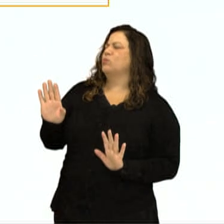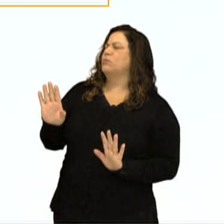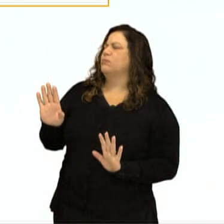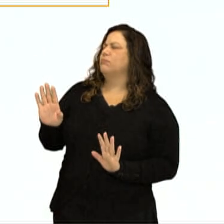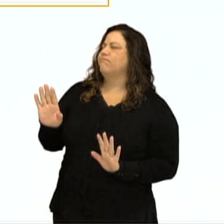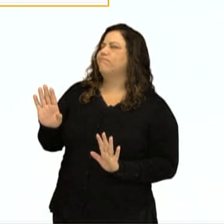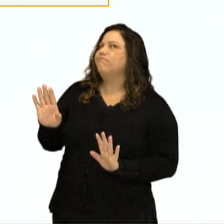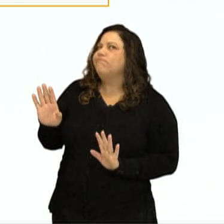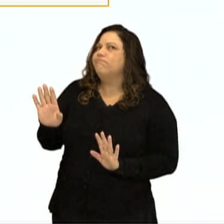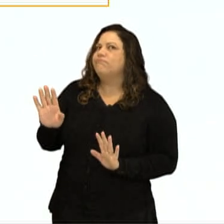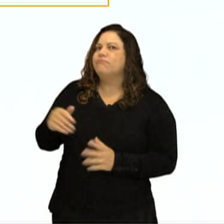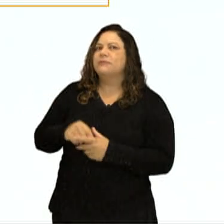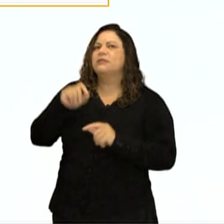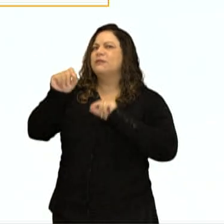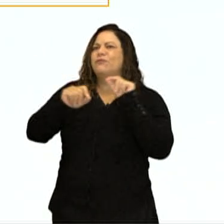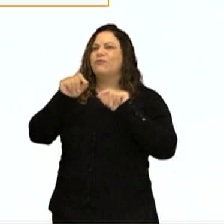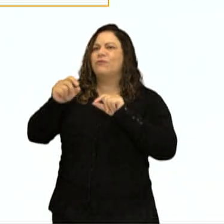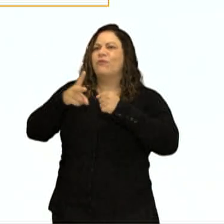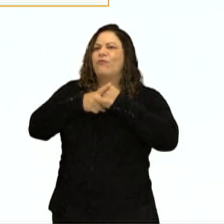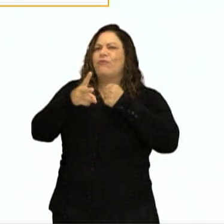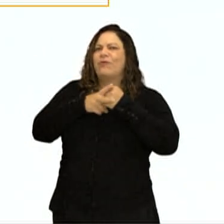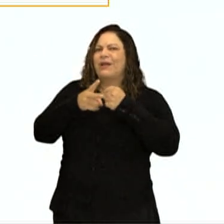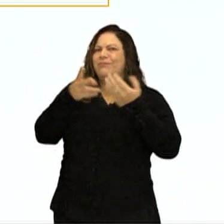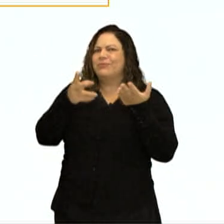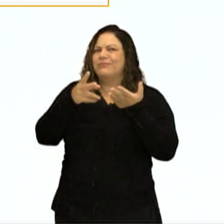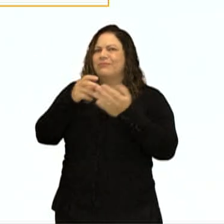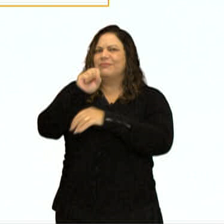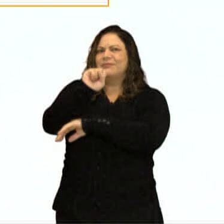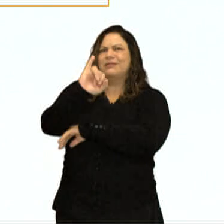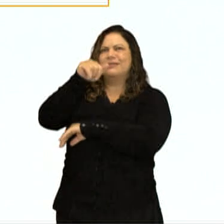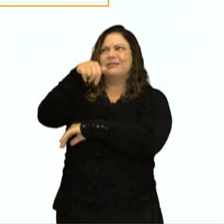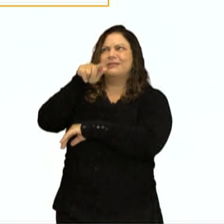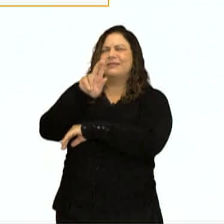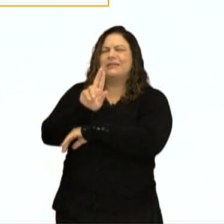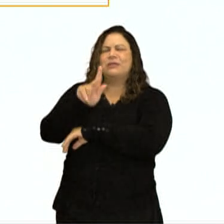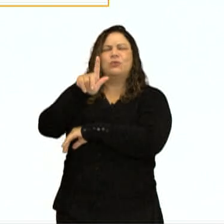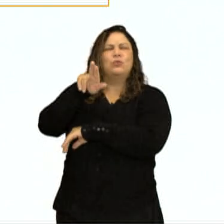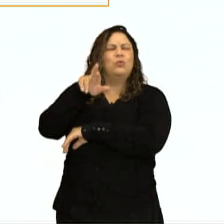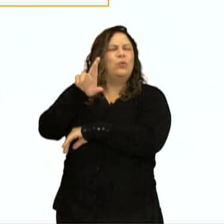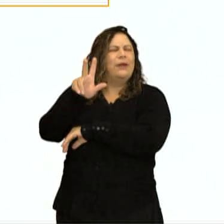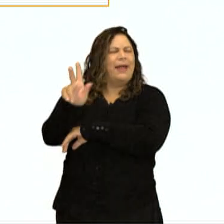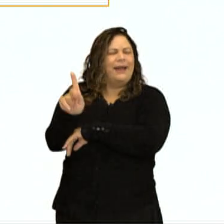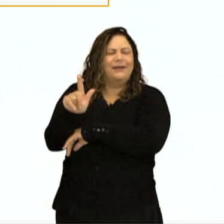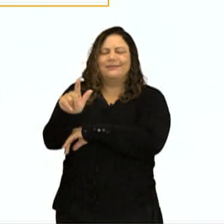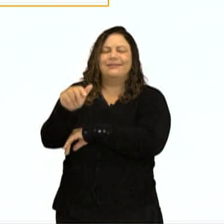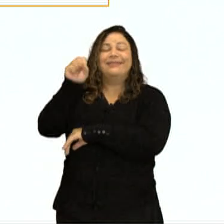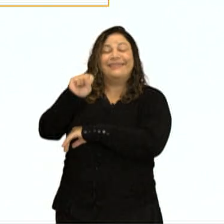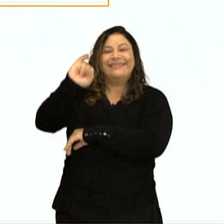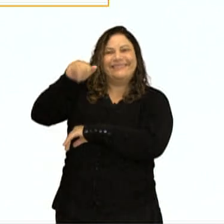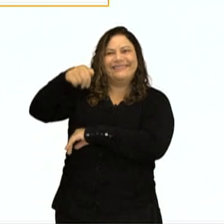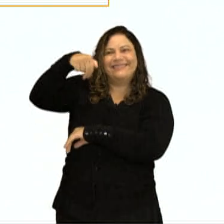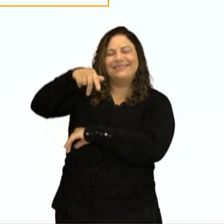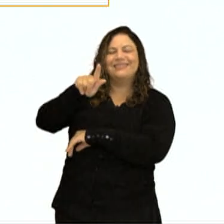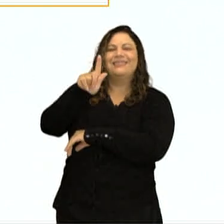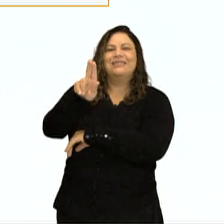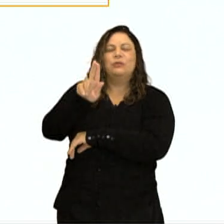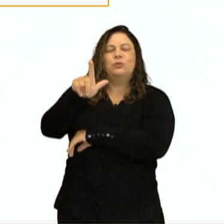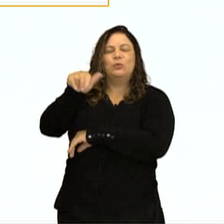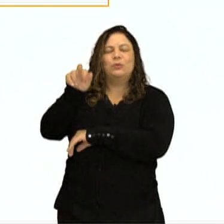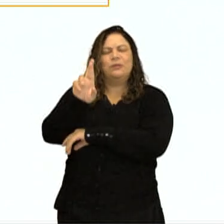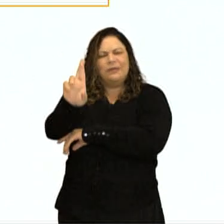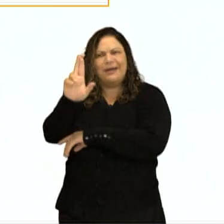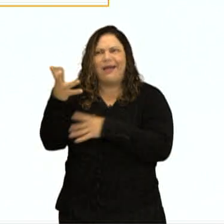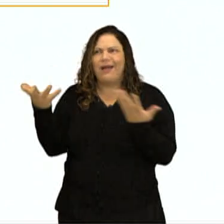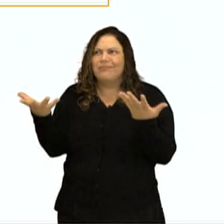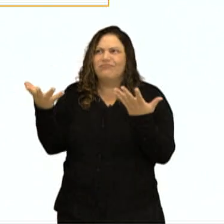O verbo ia para o singular ou para o plural. Tudo indicava o plural. No entanto, podia perfeitamente ser